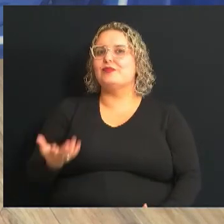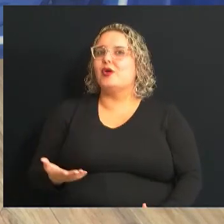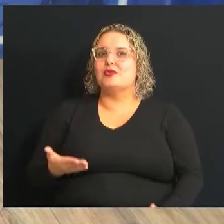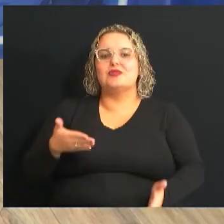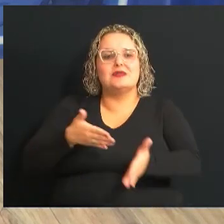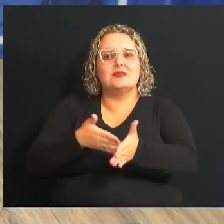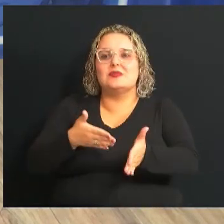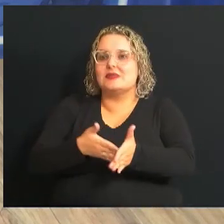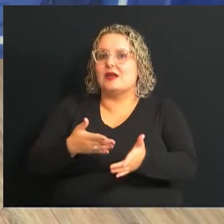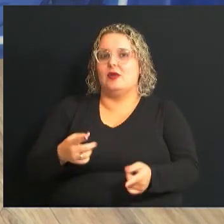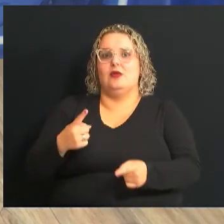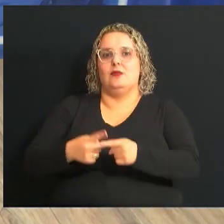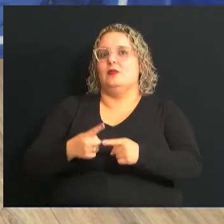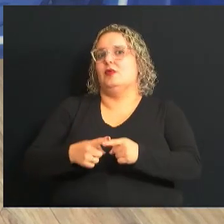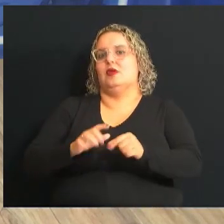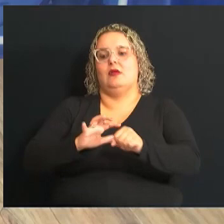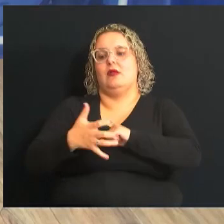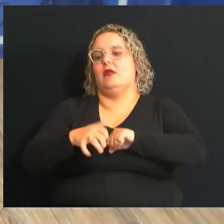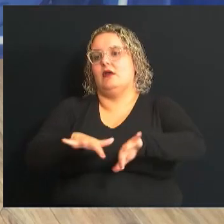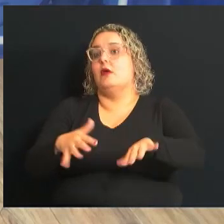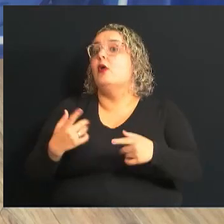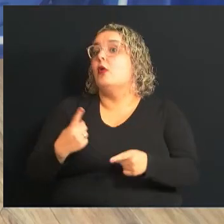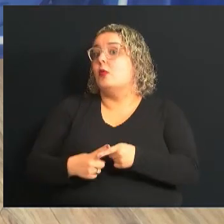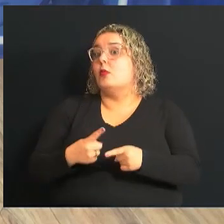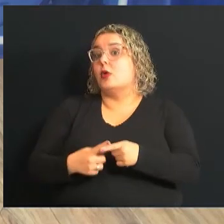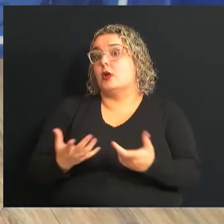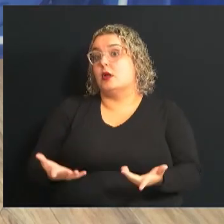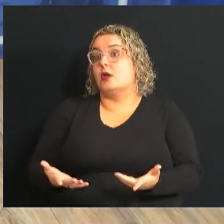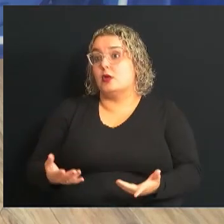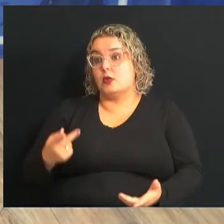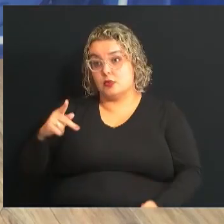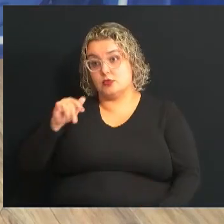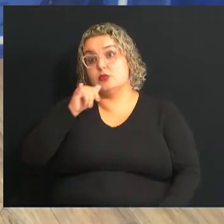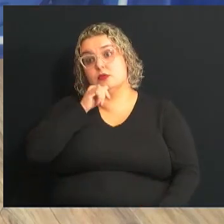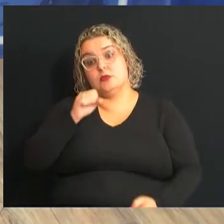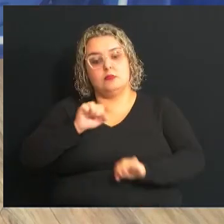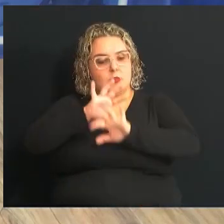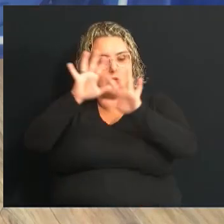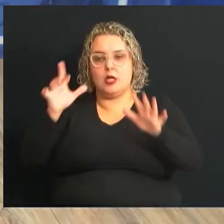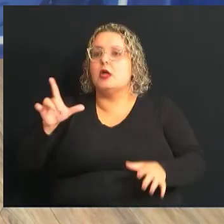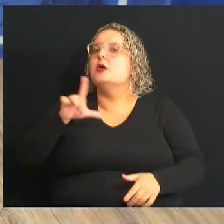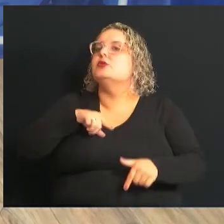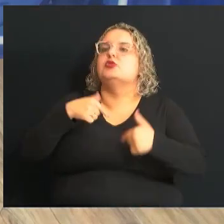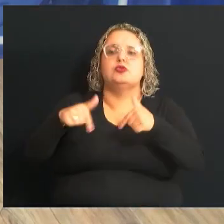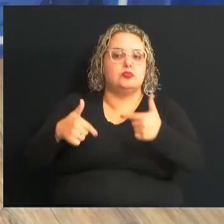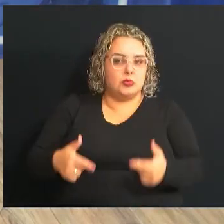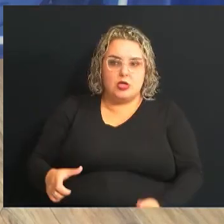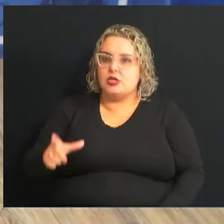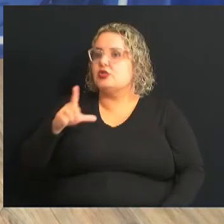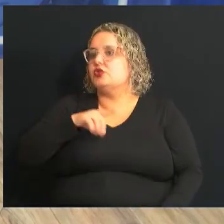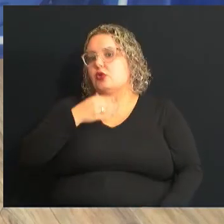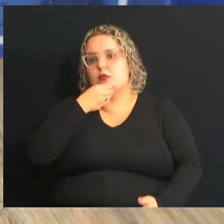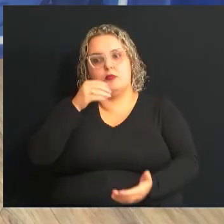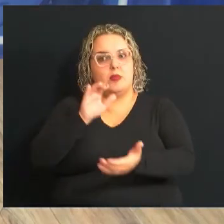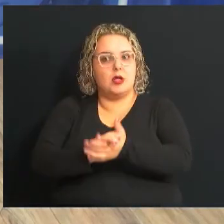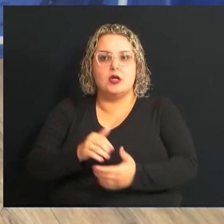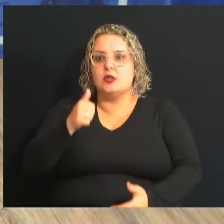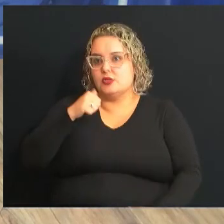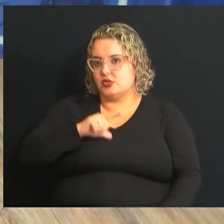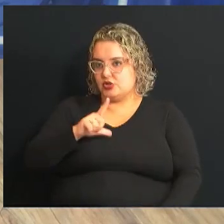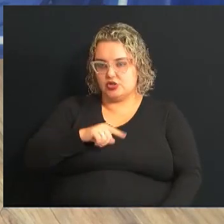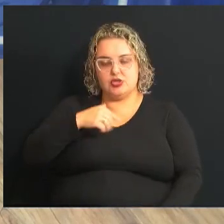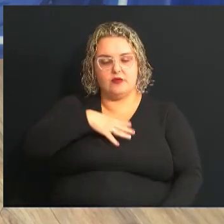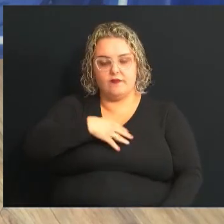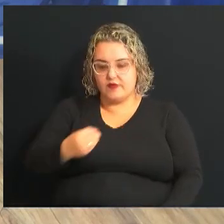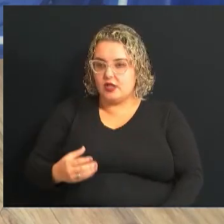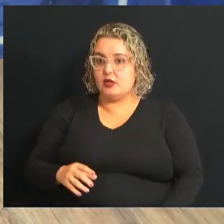por conta da Covid-19, porque o seu exemplo, eu acho que é claro, você tinha um emprego, você tinha um marido, você tinha filho, então quem olhava